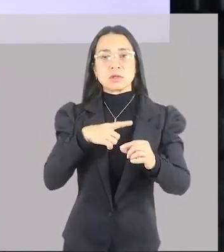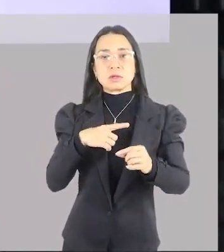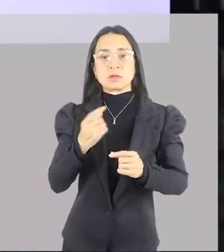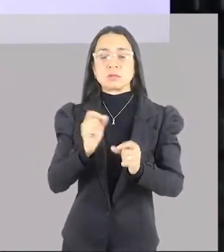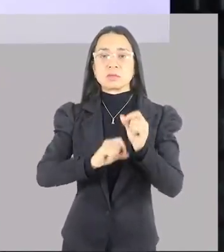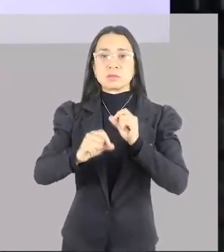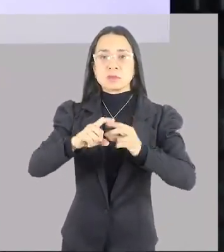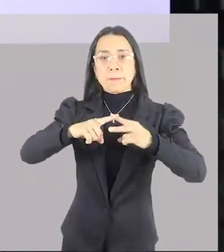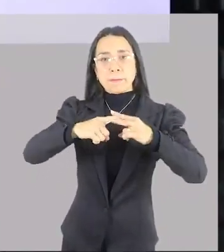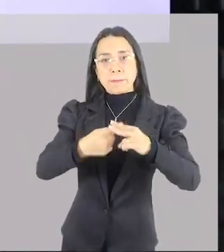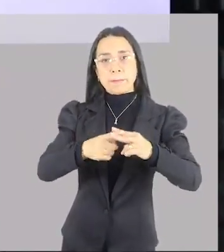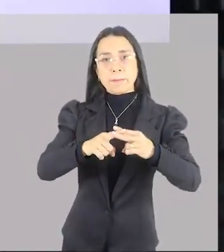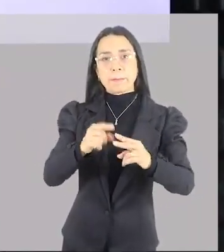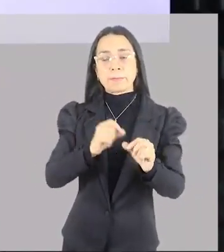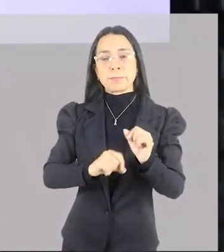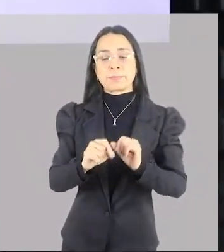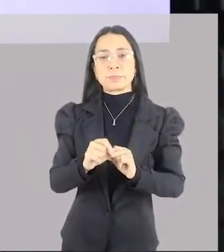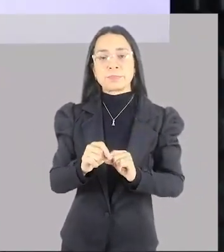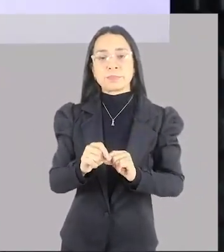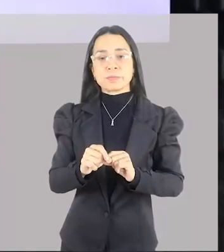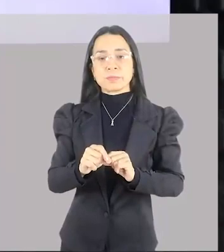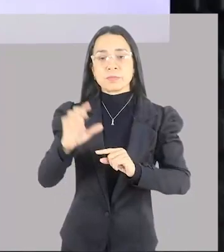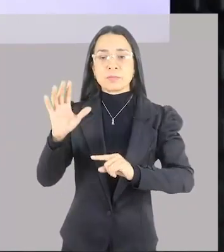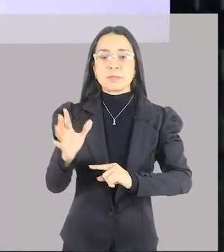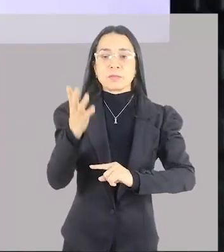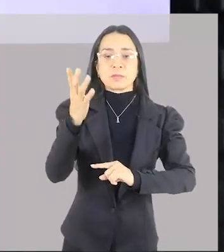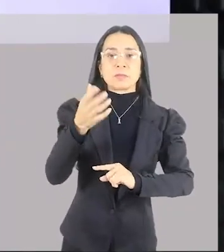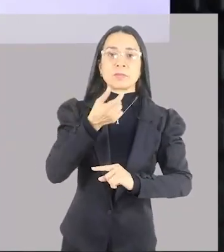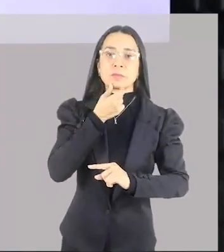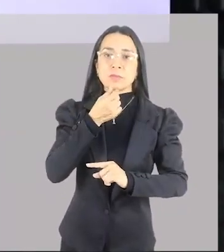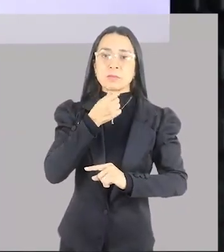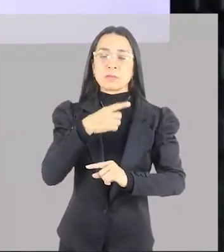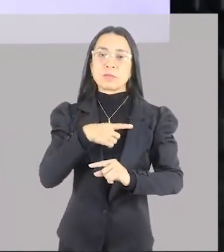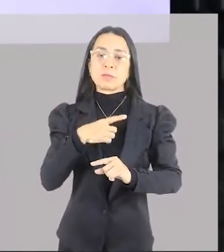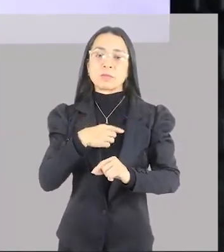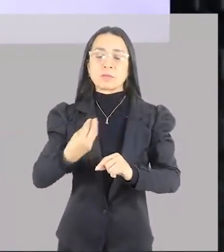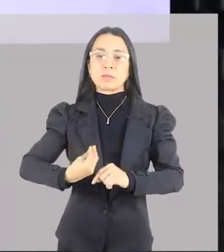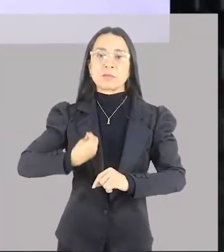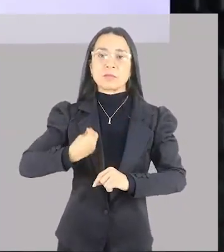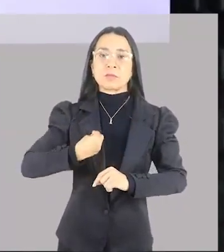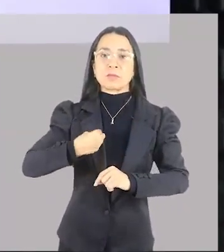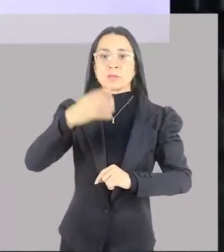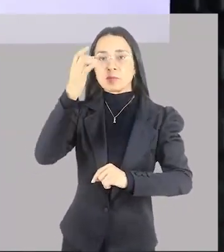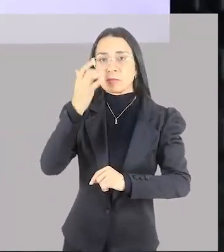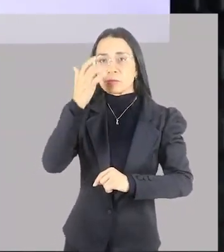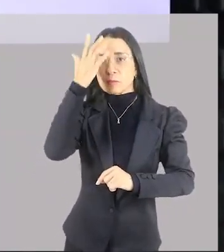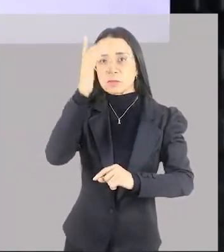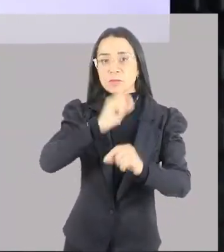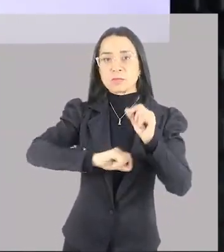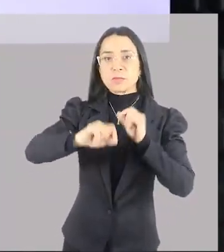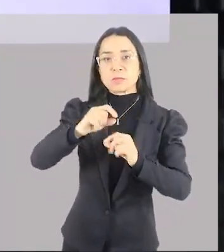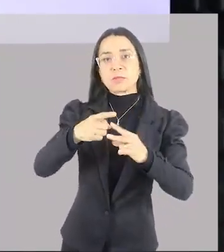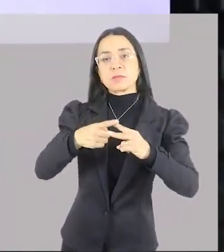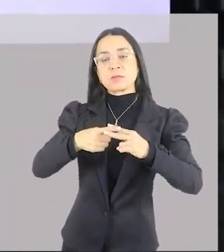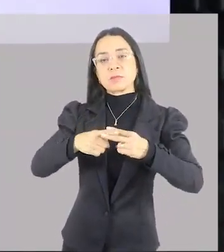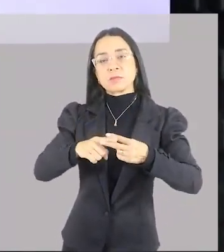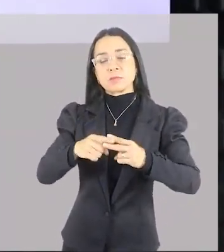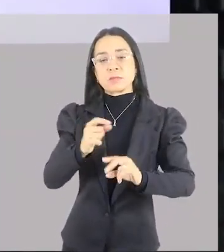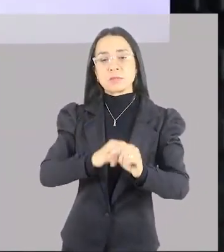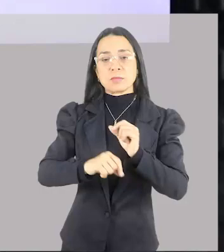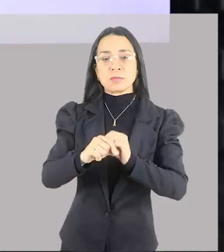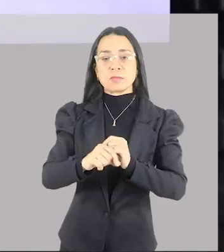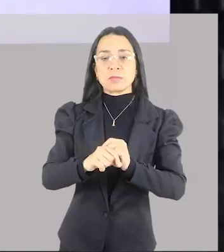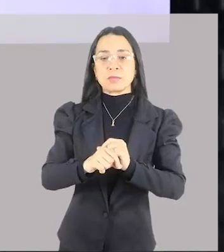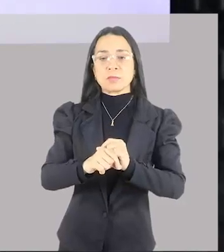de máquinas, né? A situação do homem tendo a sua vida facilitada pelas máquinas. Então,